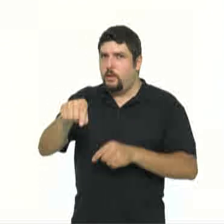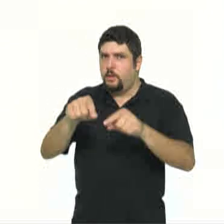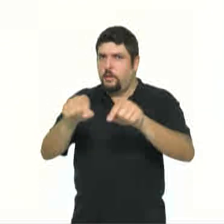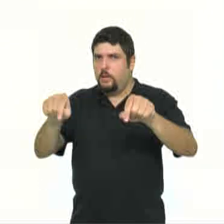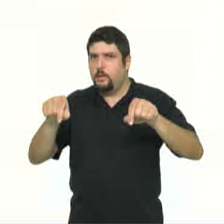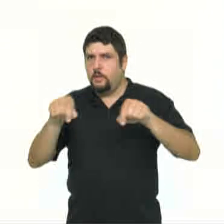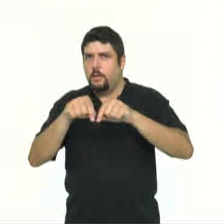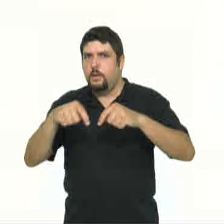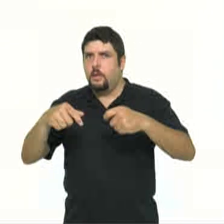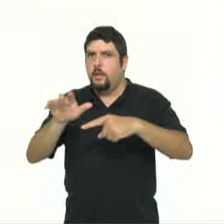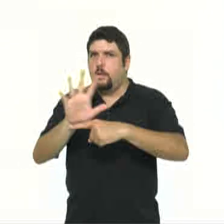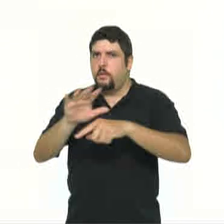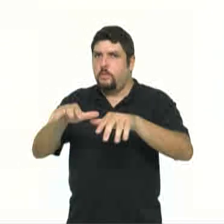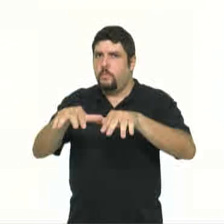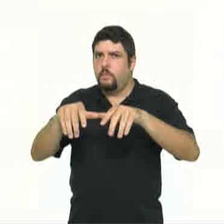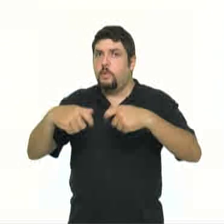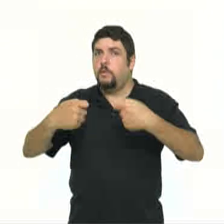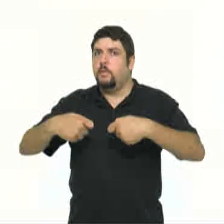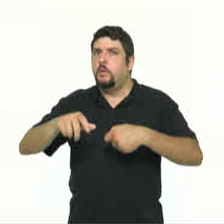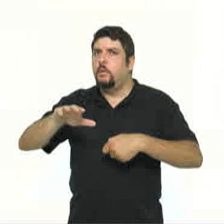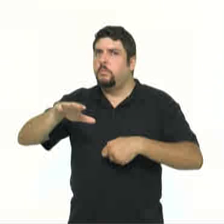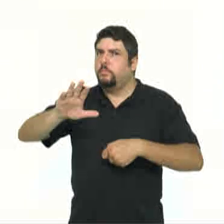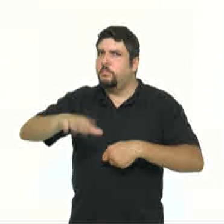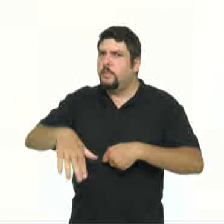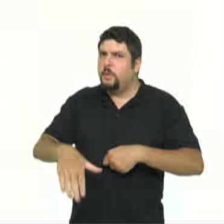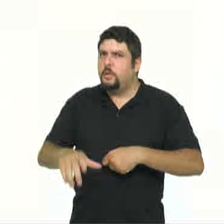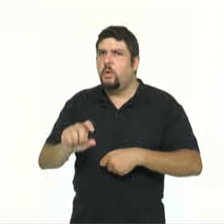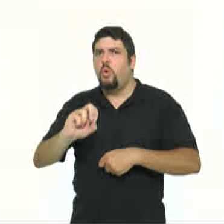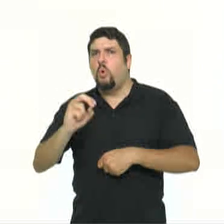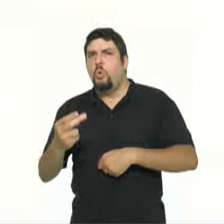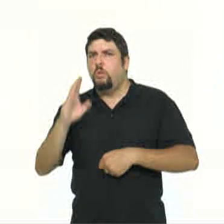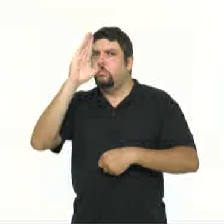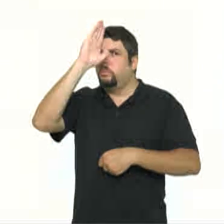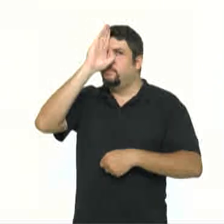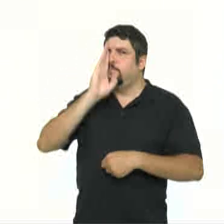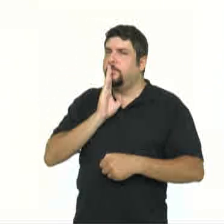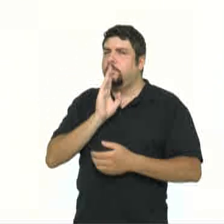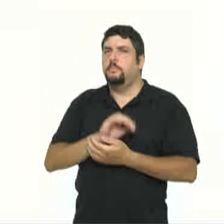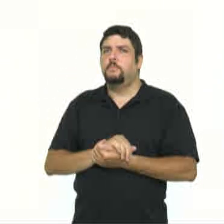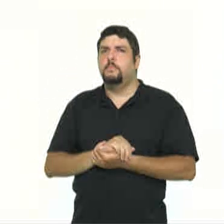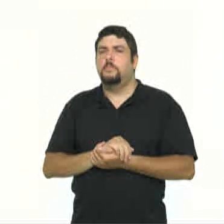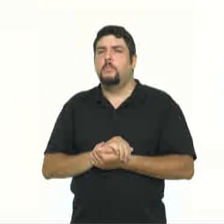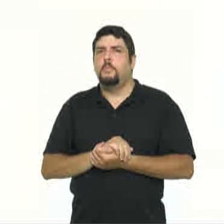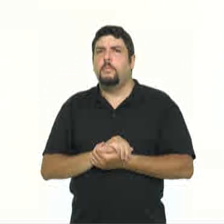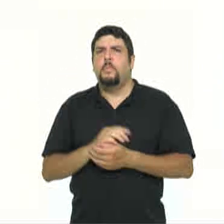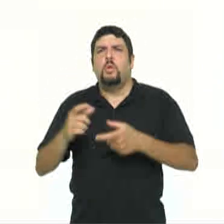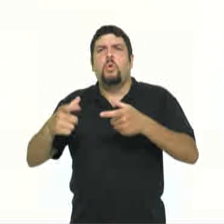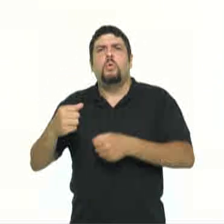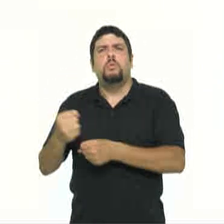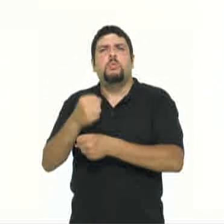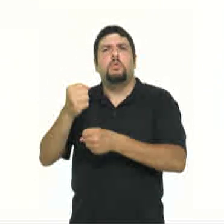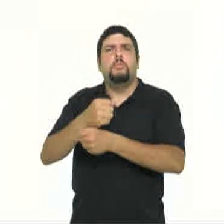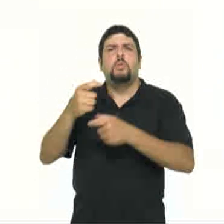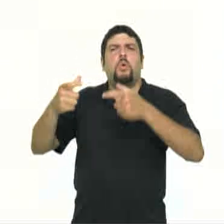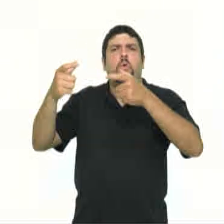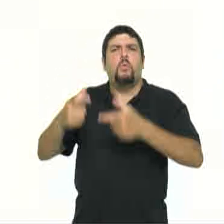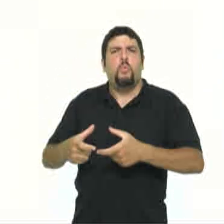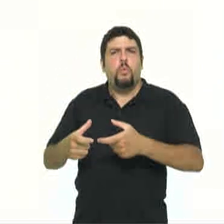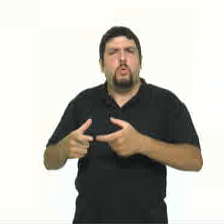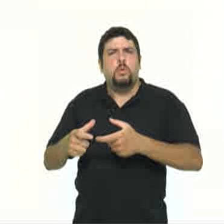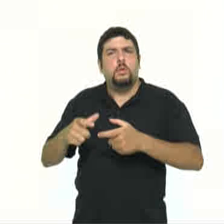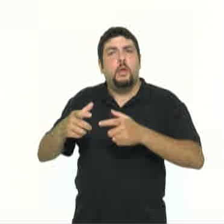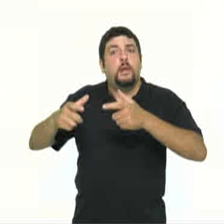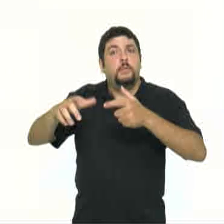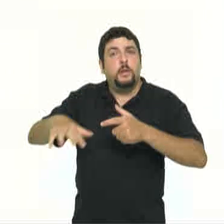baixo custo ou melhor, que sejam gratuitas. Onde que ela sugere que sejam feitas? Nas